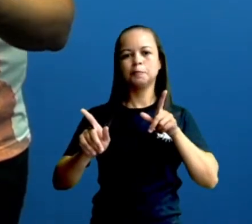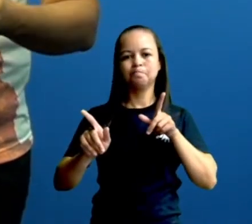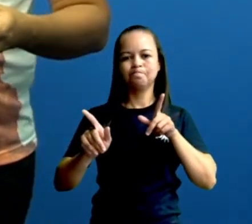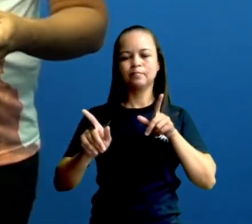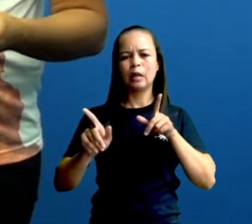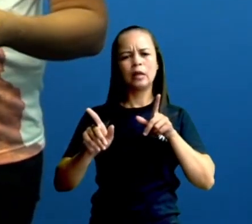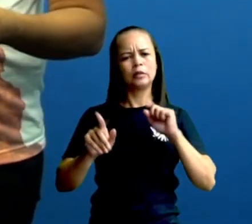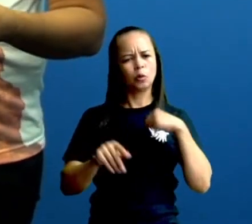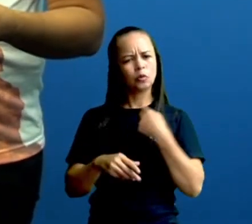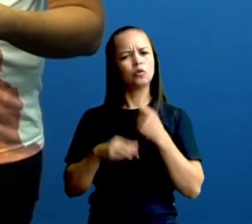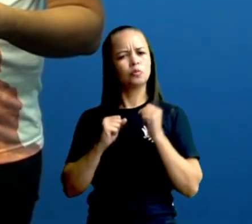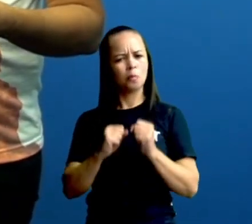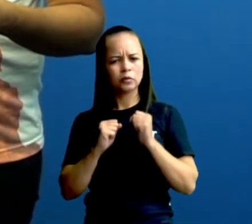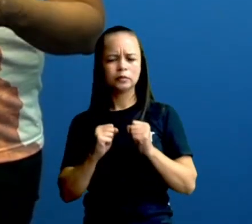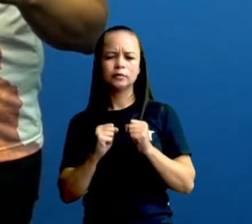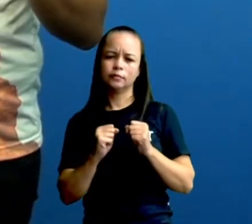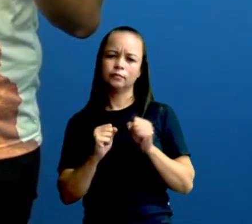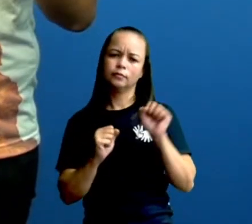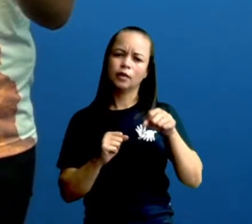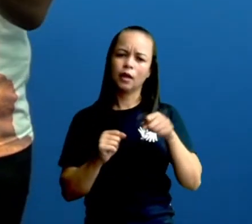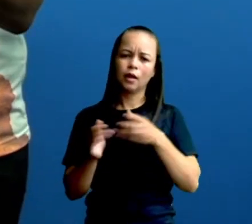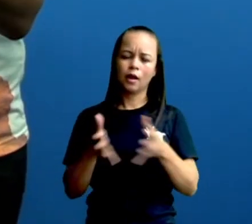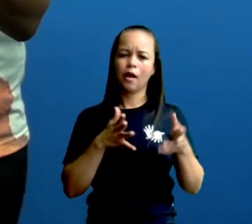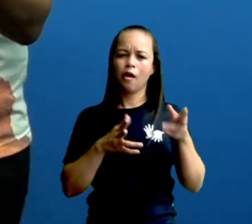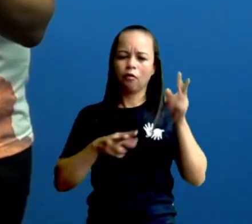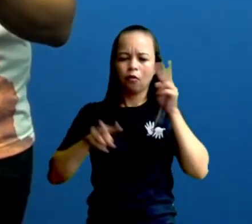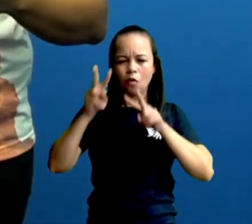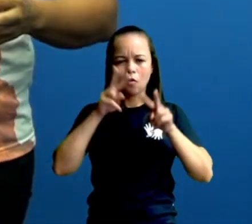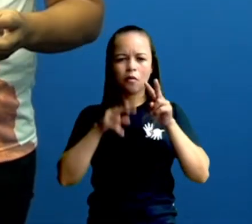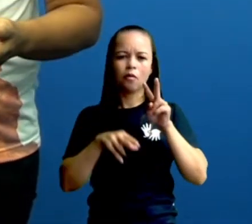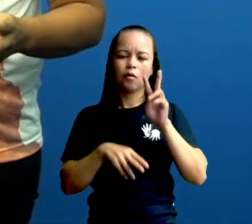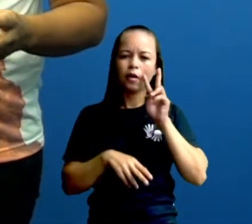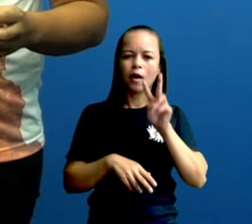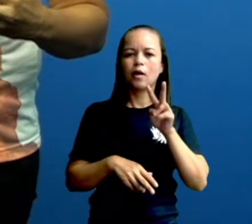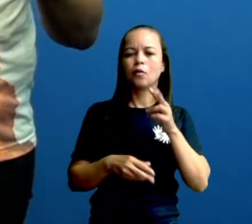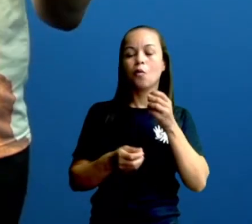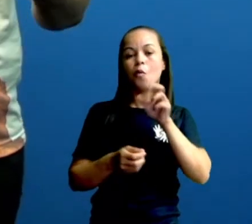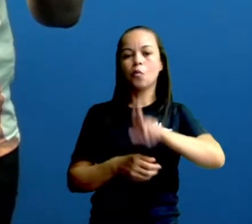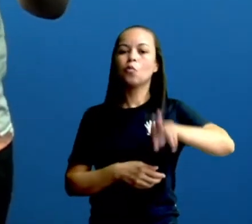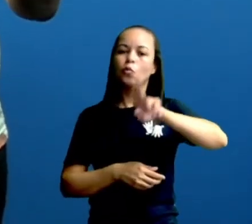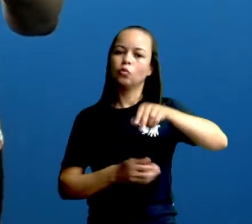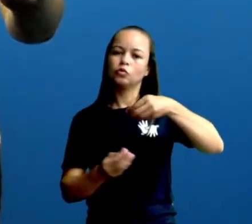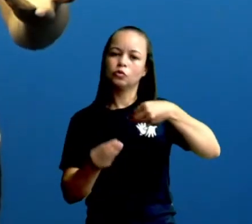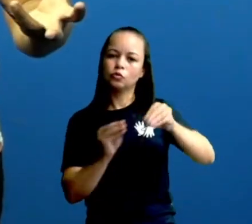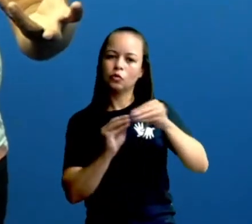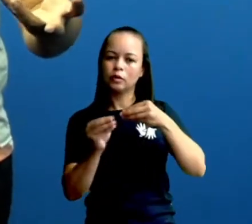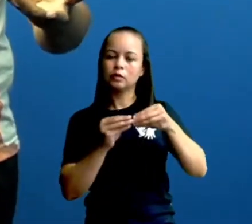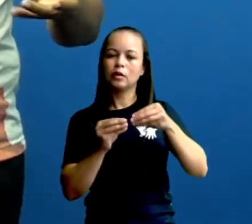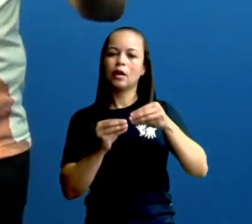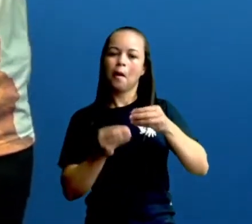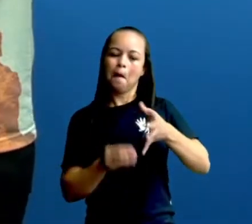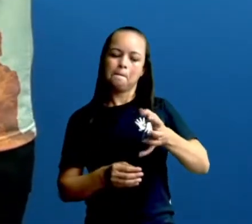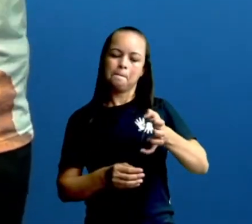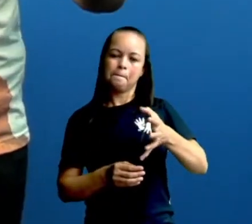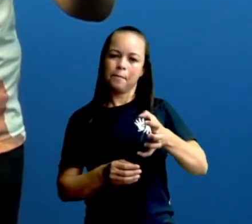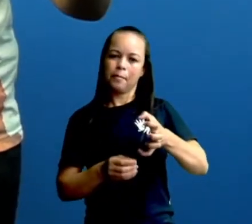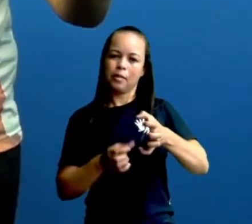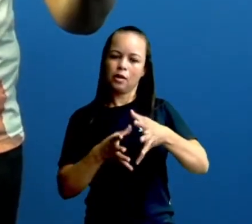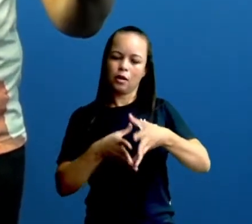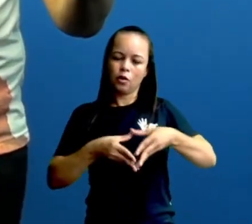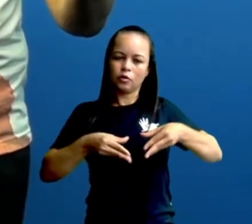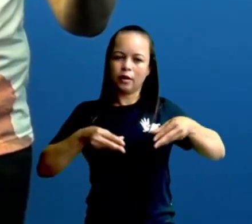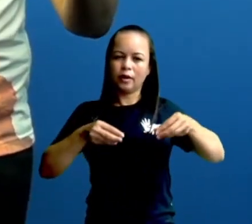sim vislumbrar, olhar com bons olhos o uso do plástico biodegradável.